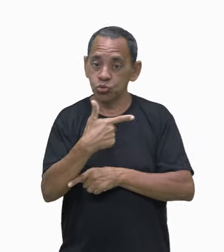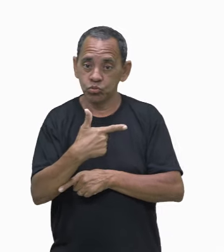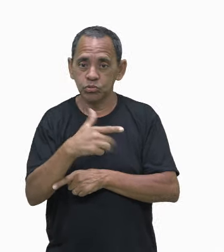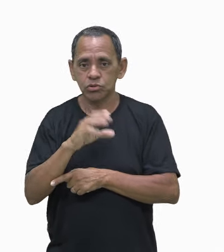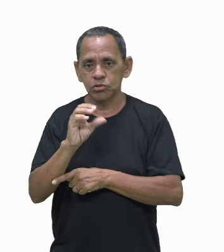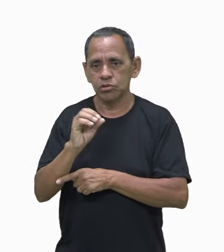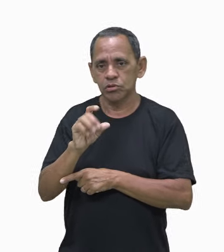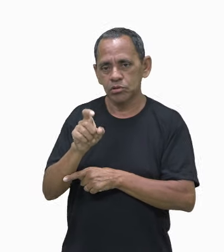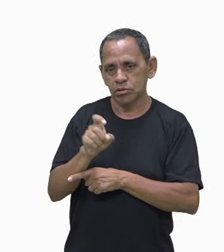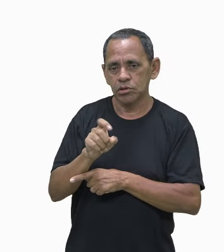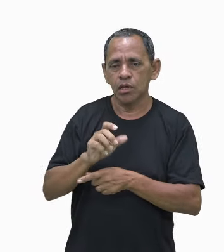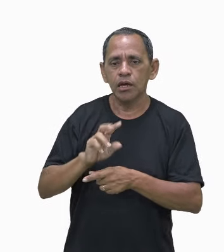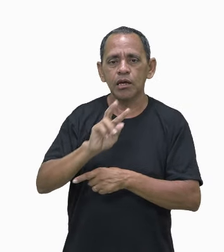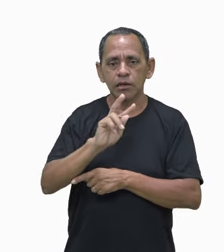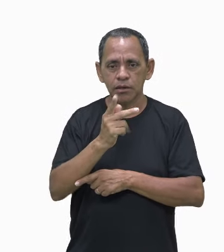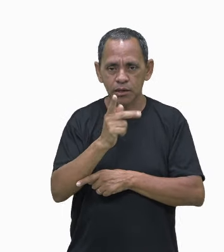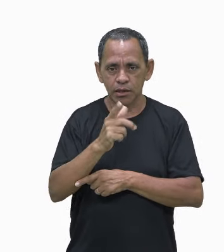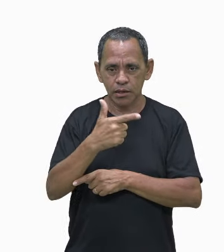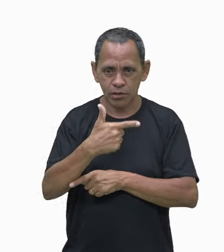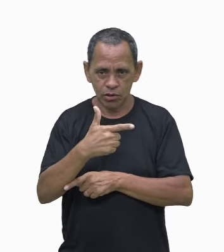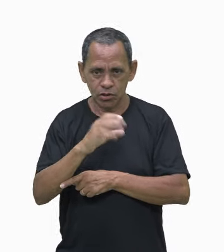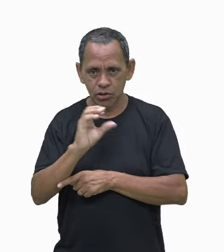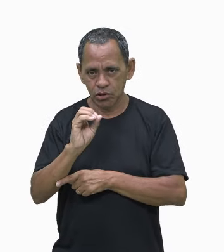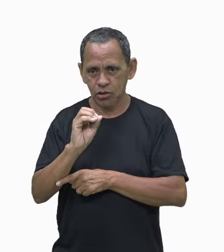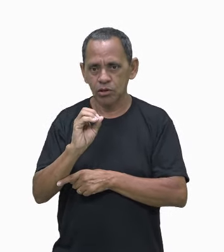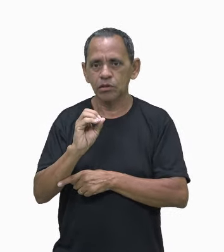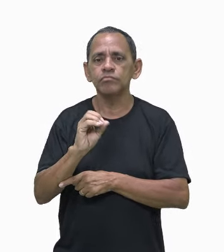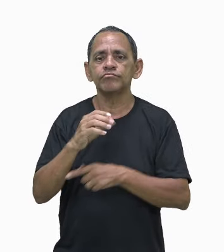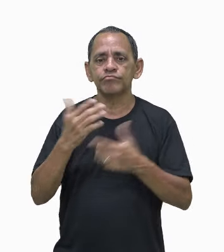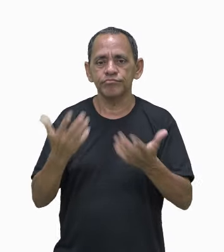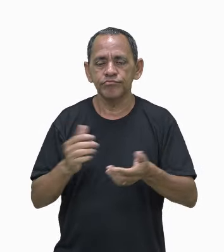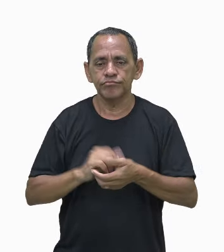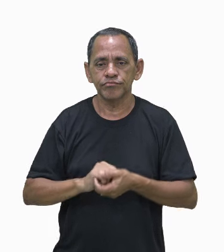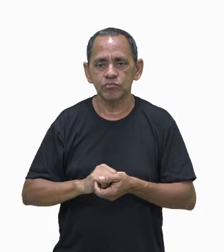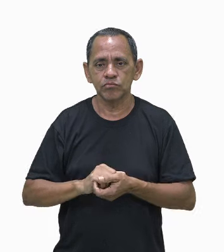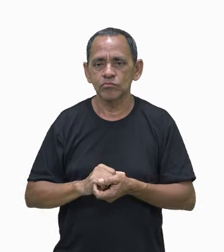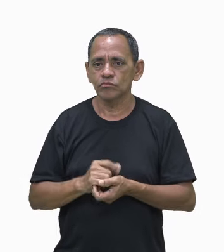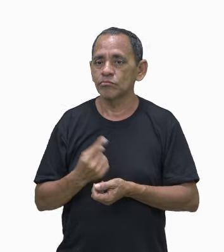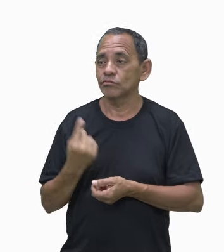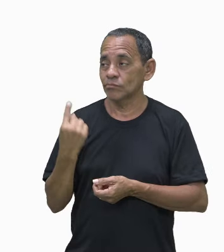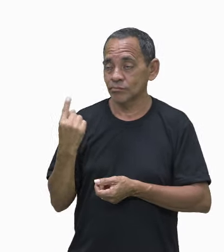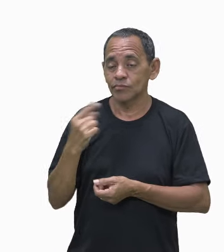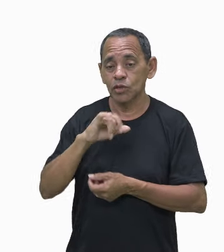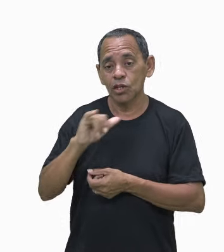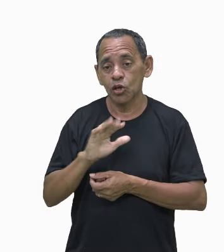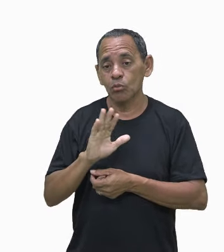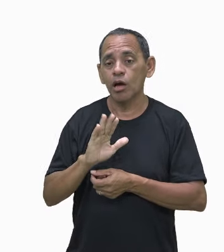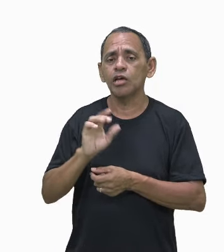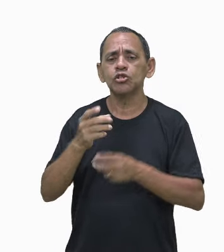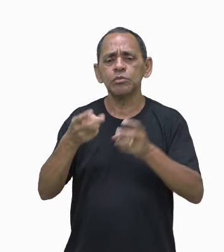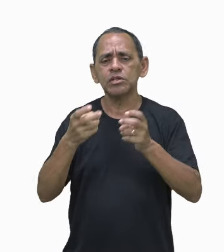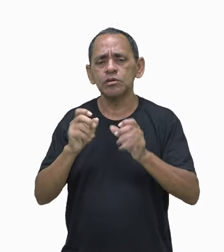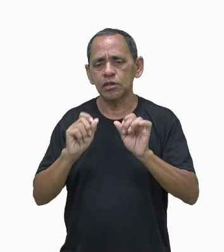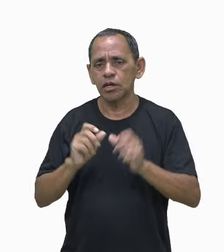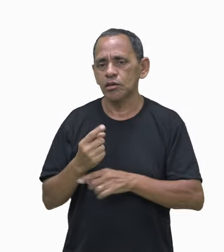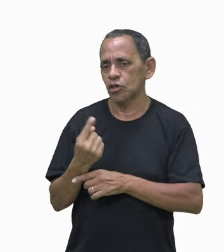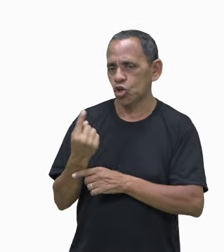molécula H2O, tá? Então, nenhuma das extremidades concentram-se as